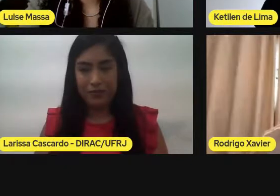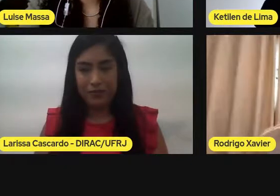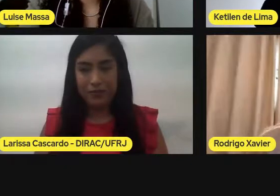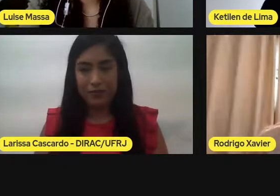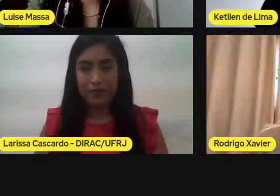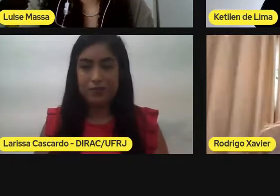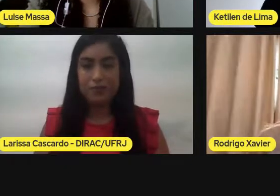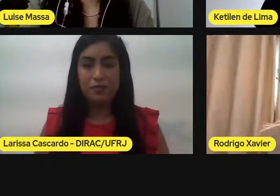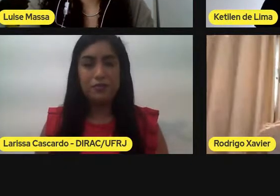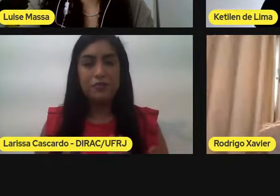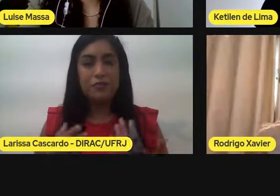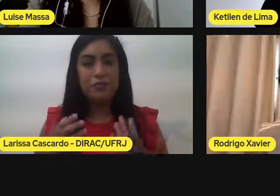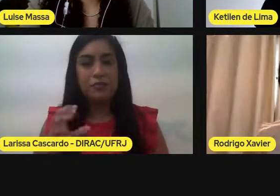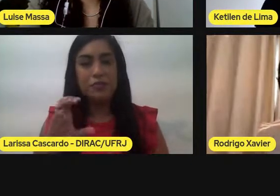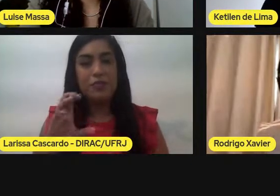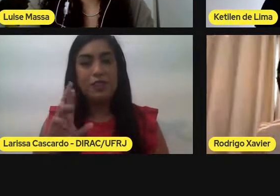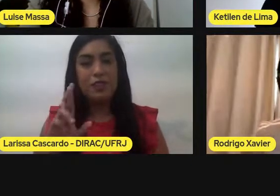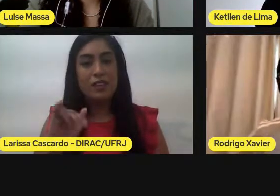Christian,